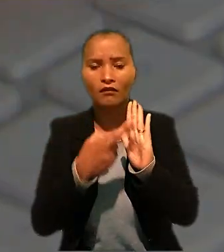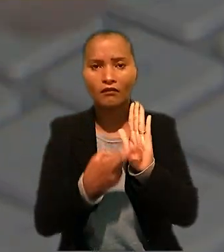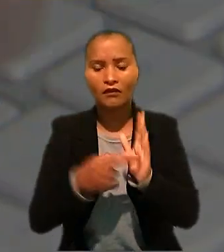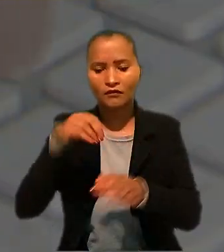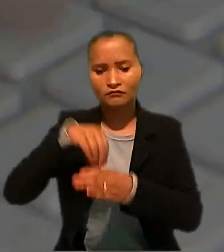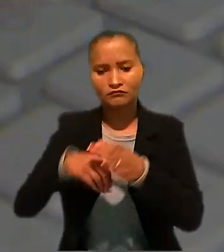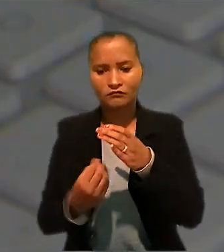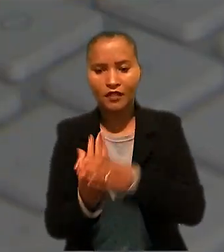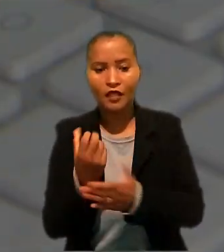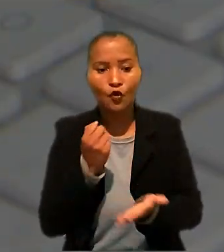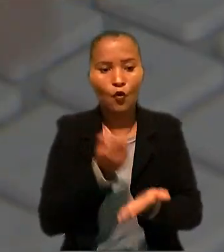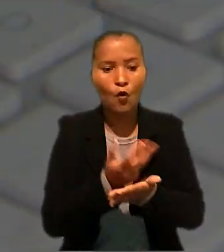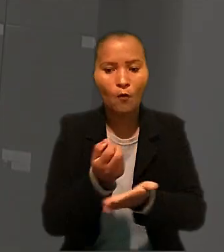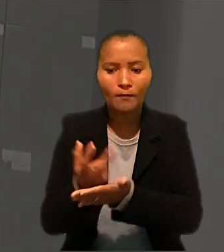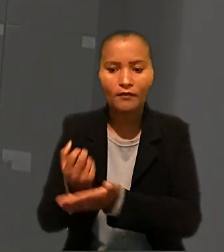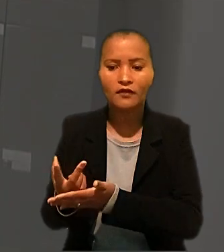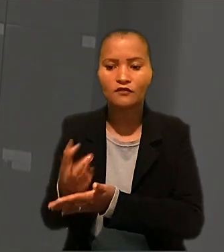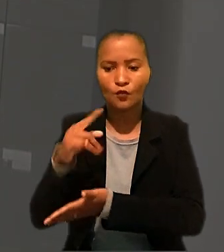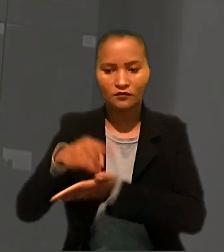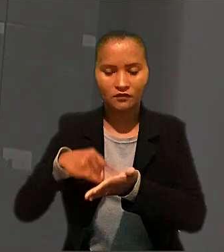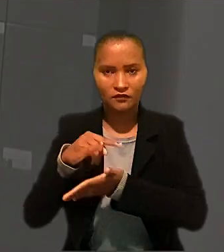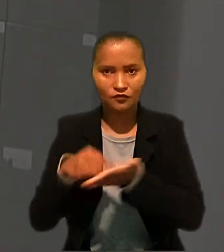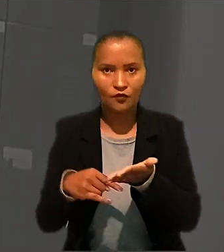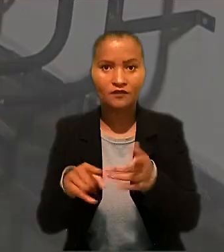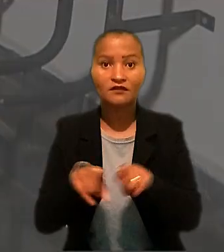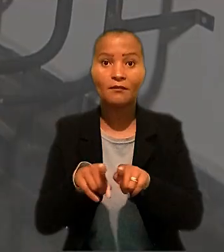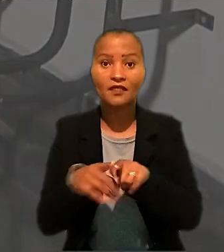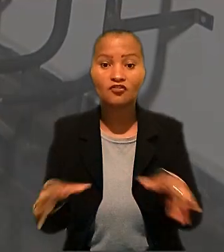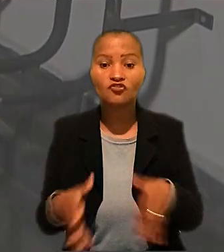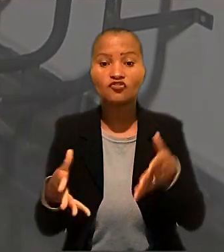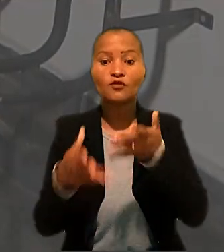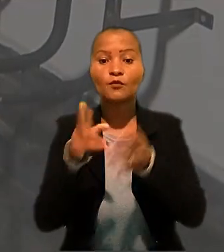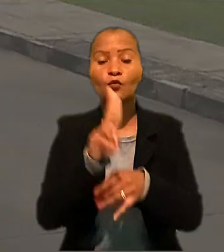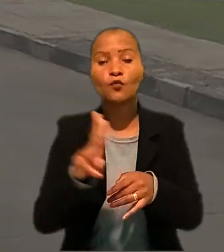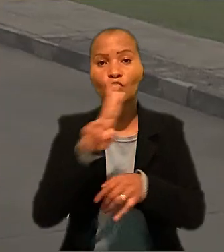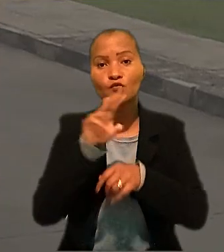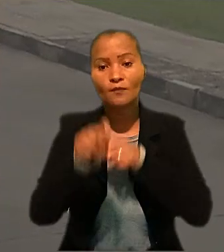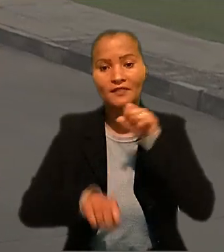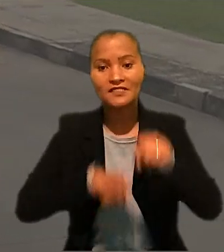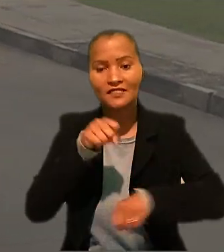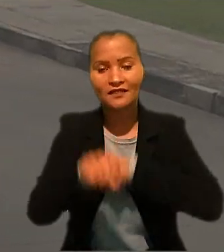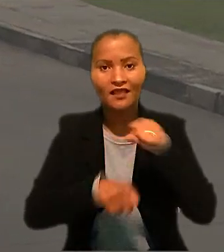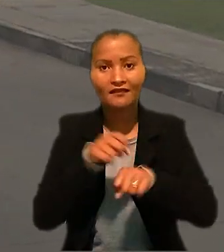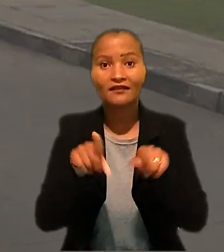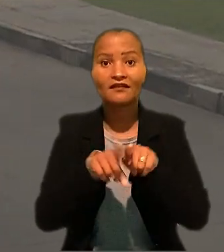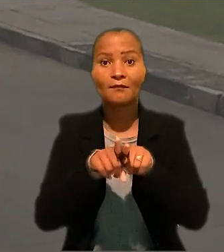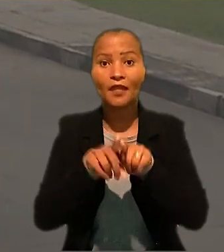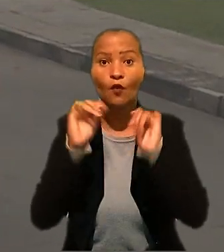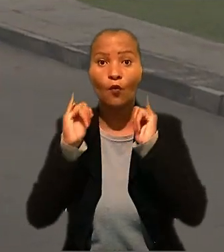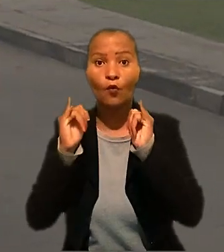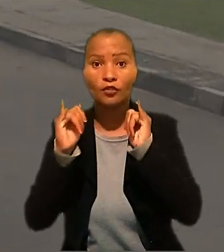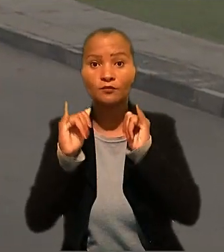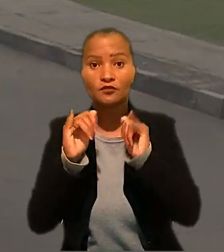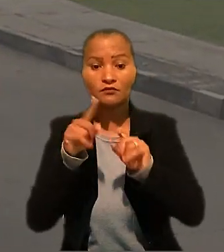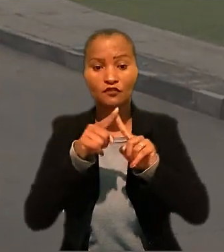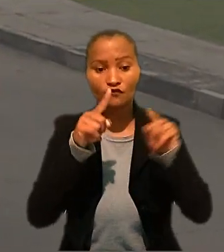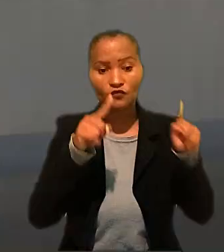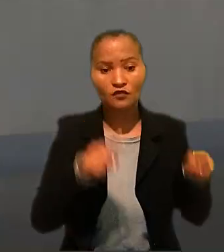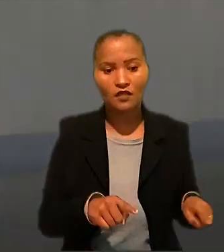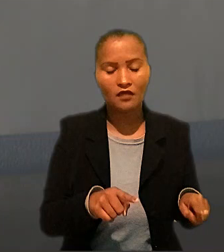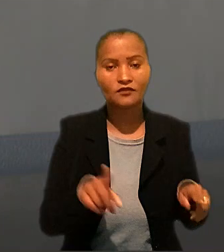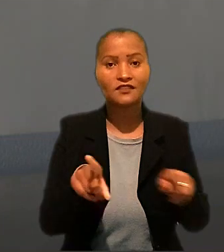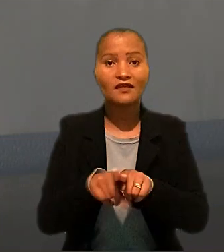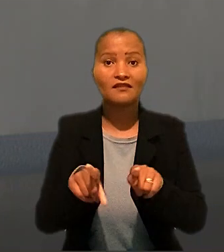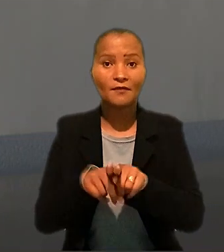nas compras e contratações, o estímulo do uso de bicicletas e transporte coletivo por parte dos colaboradores